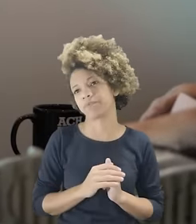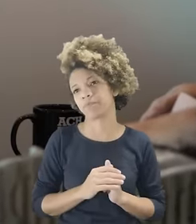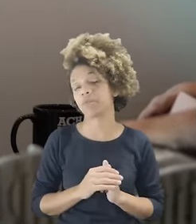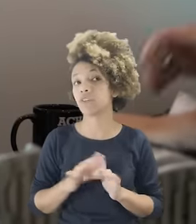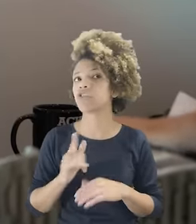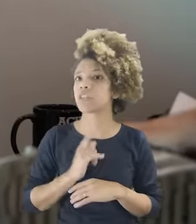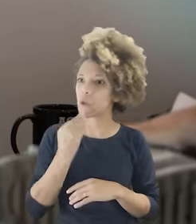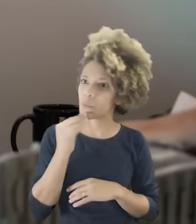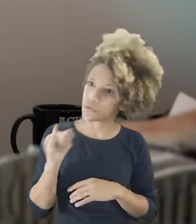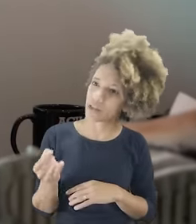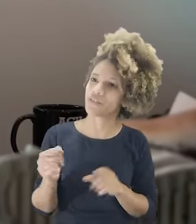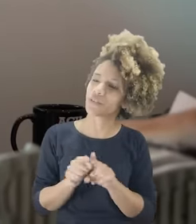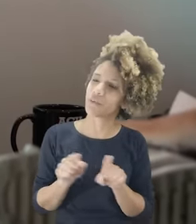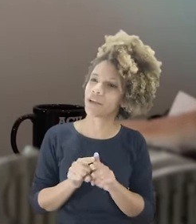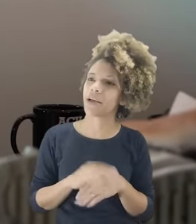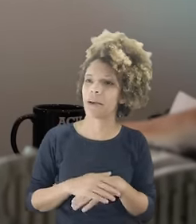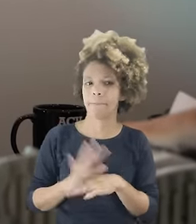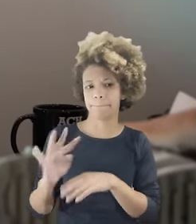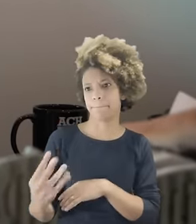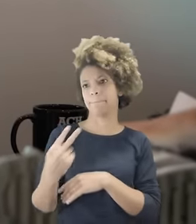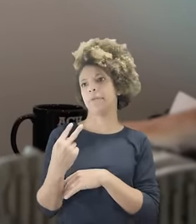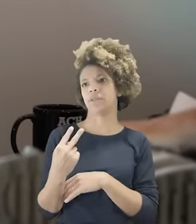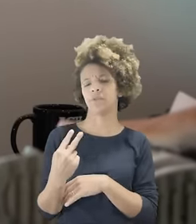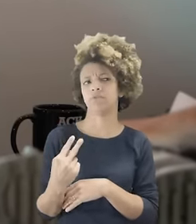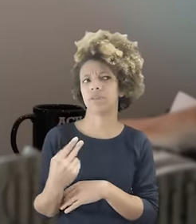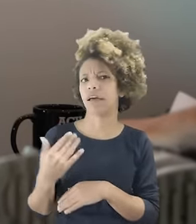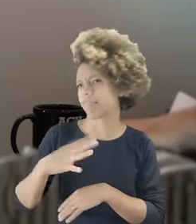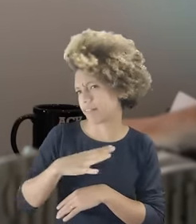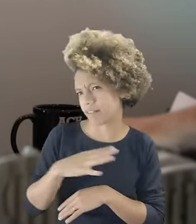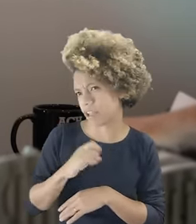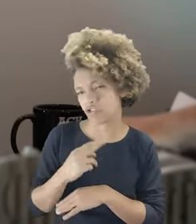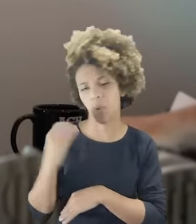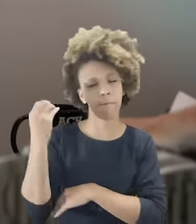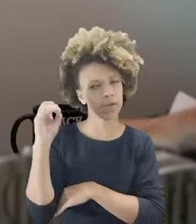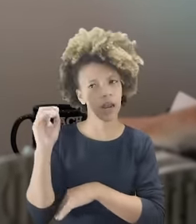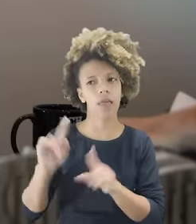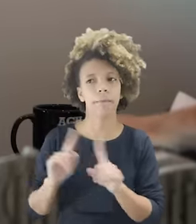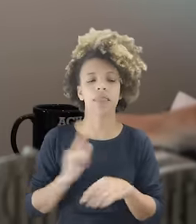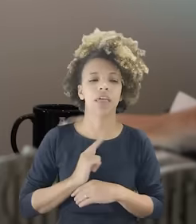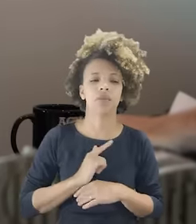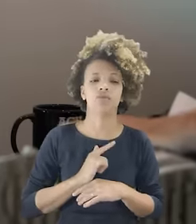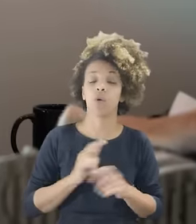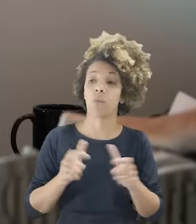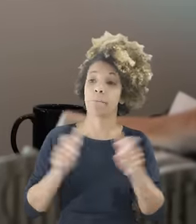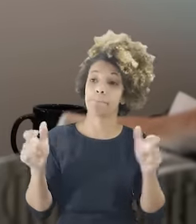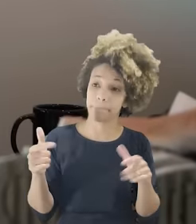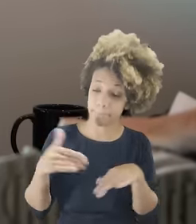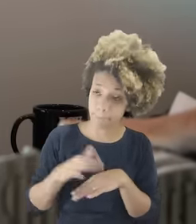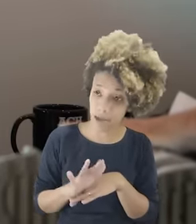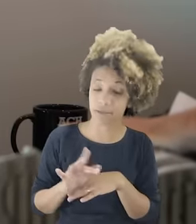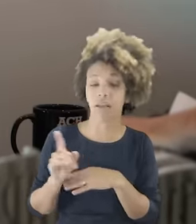Na real eu acho que eu tenho essa vantagem assim para alguém me reconhecer é muito na minha cidade ou em Porto Alegre que deve ter um público muito mais